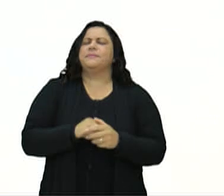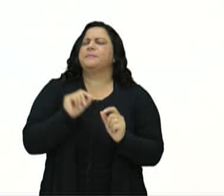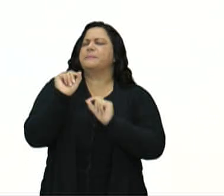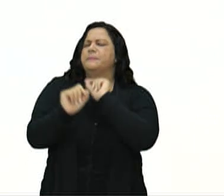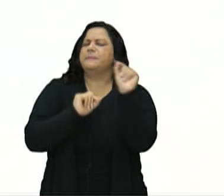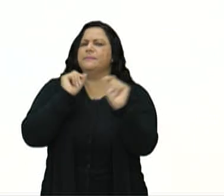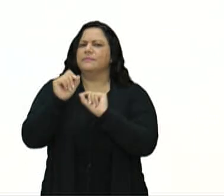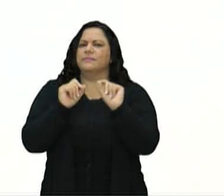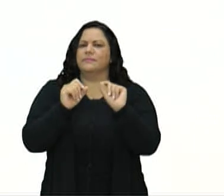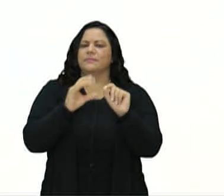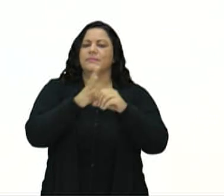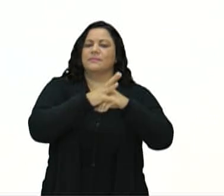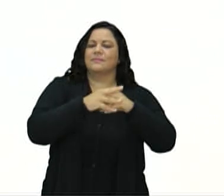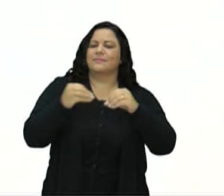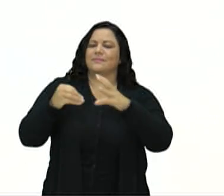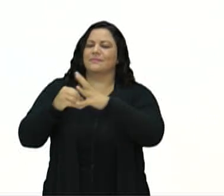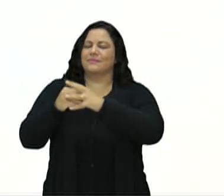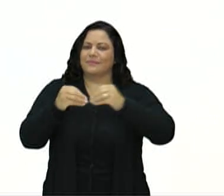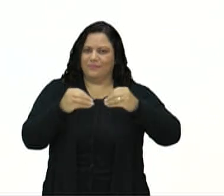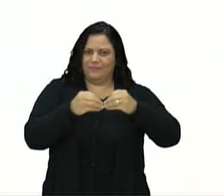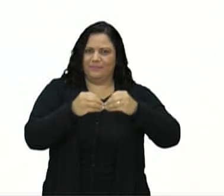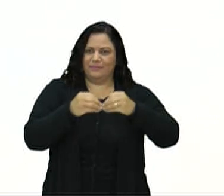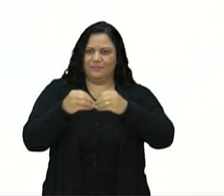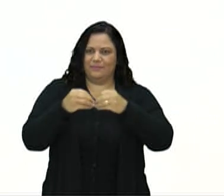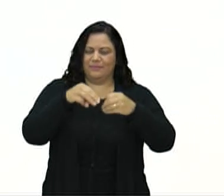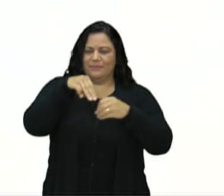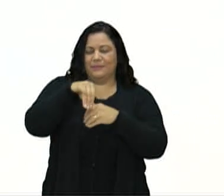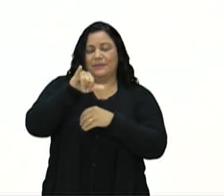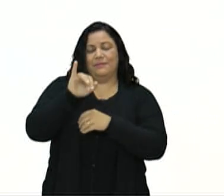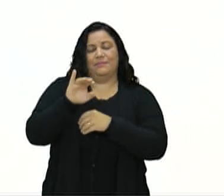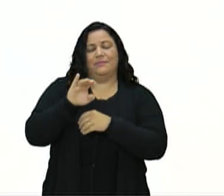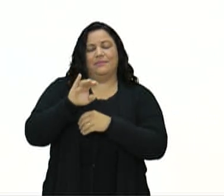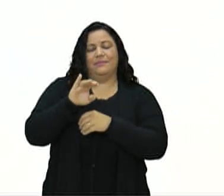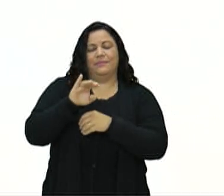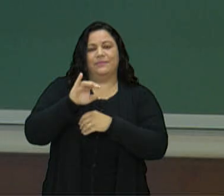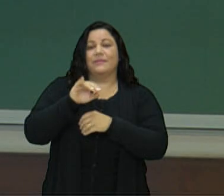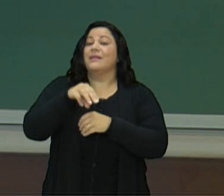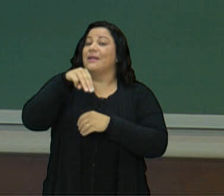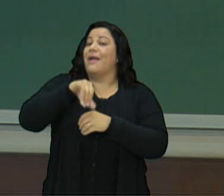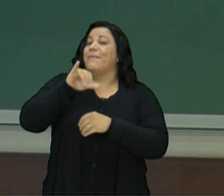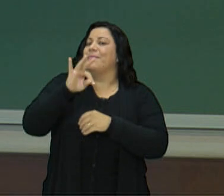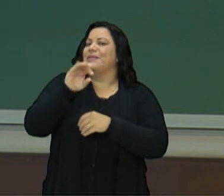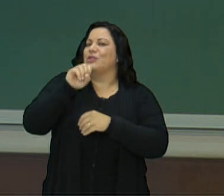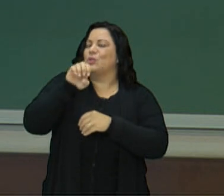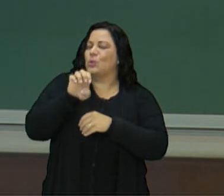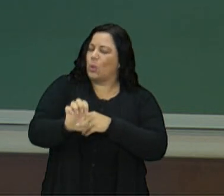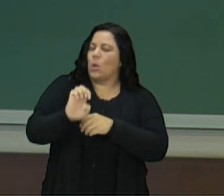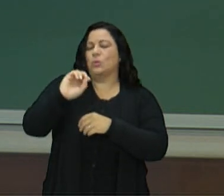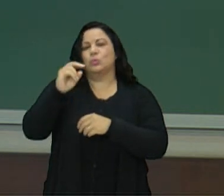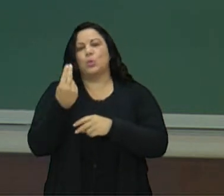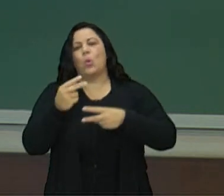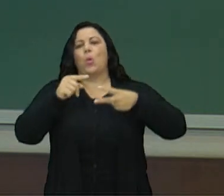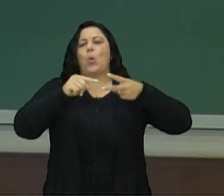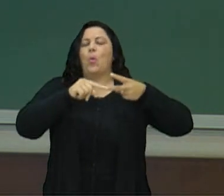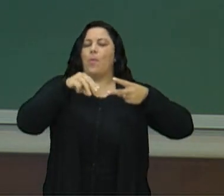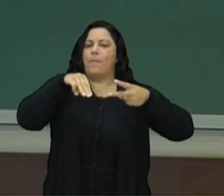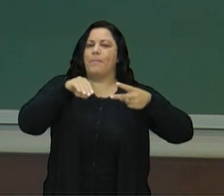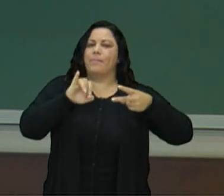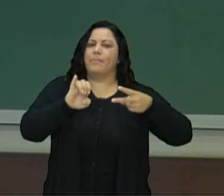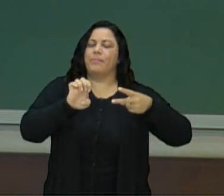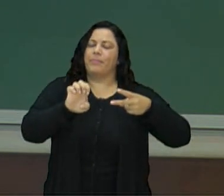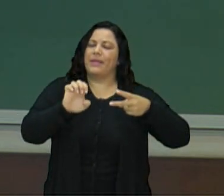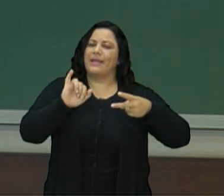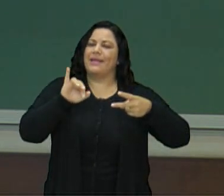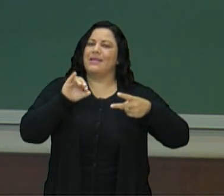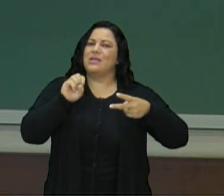para mitose e meiose. O que, que acontece? Antes de ocorrer uma multiplicação, mitose ou meiose, a célula está tocando